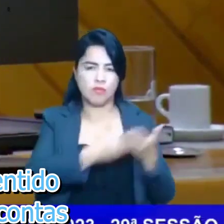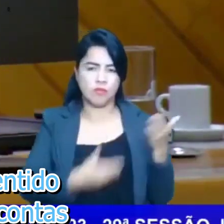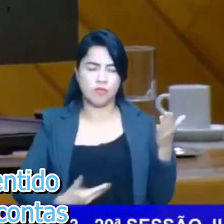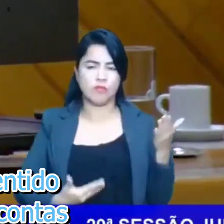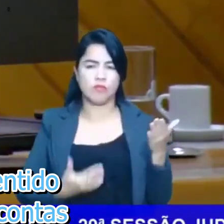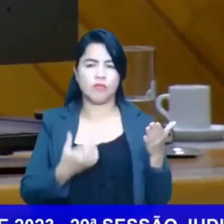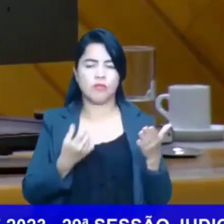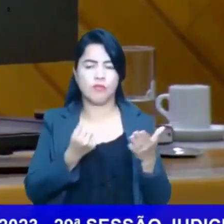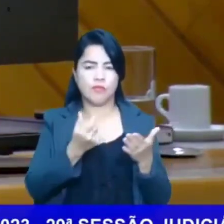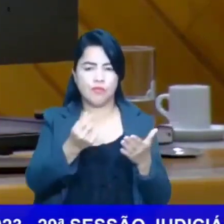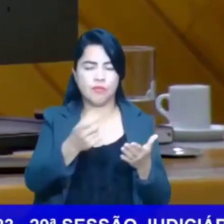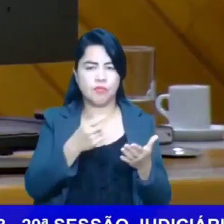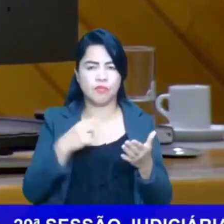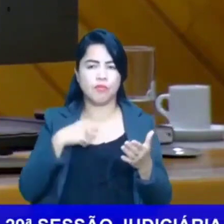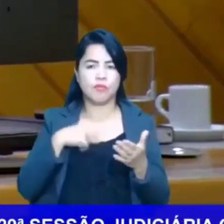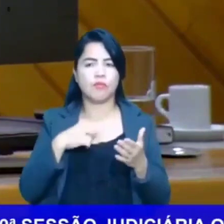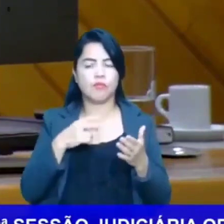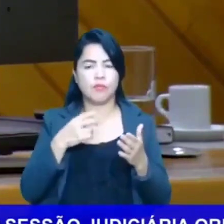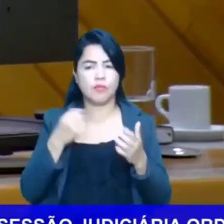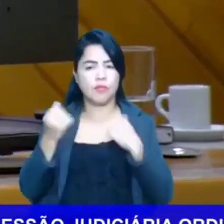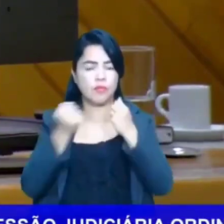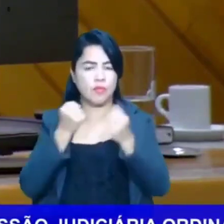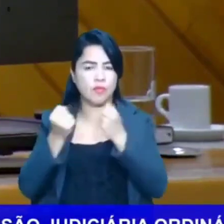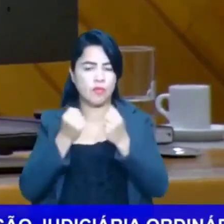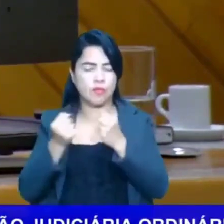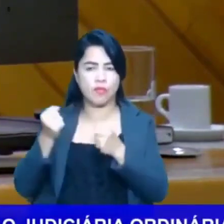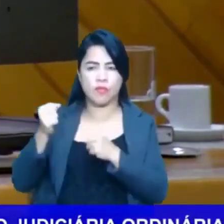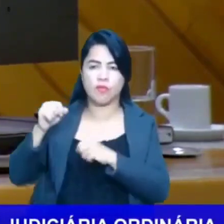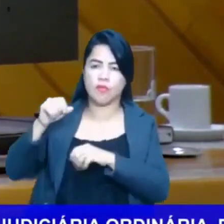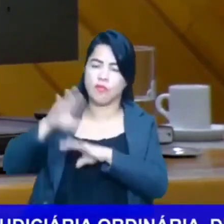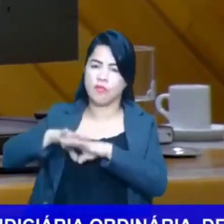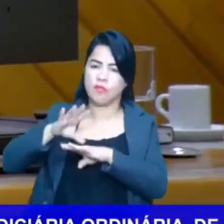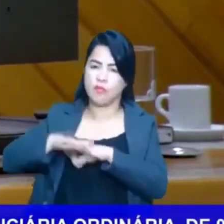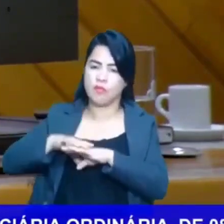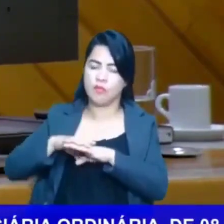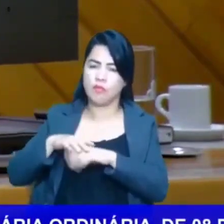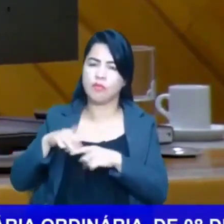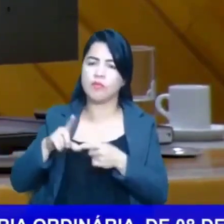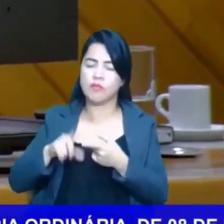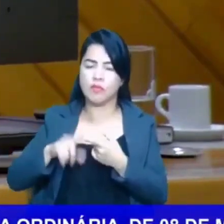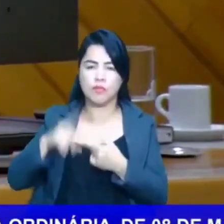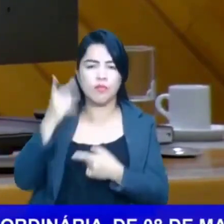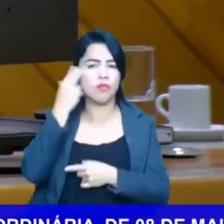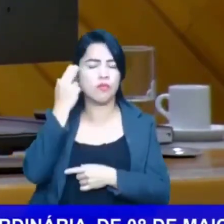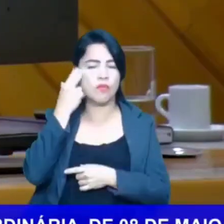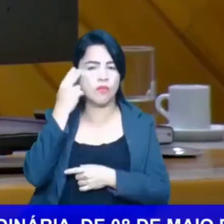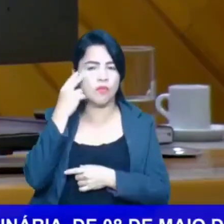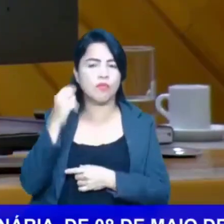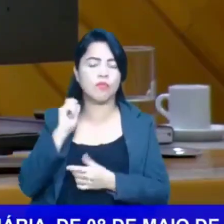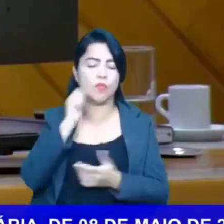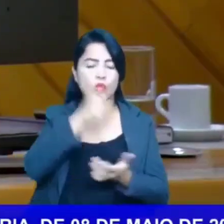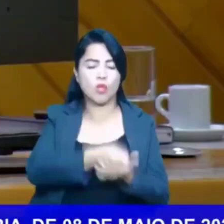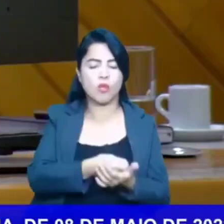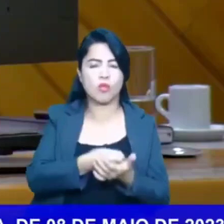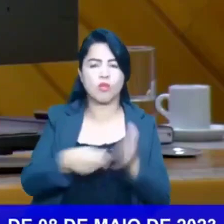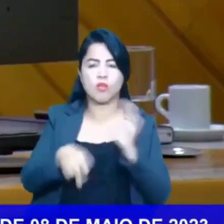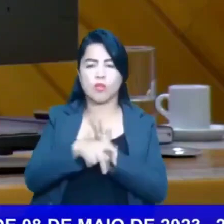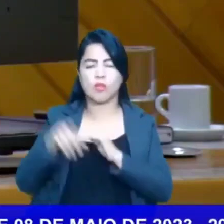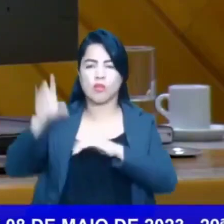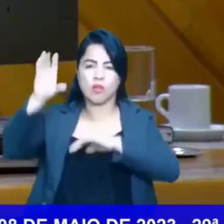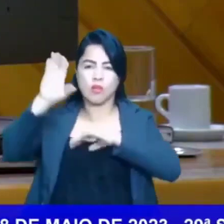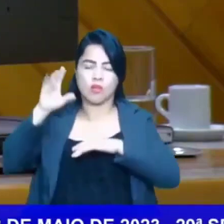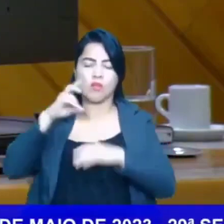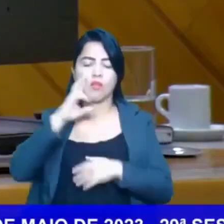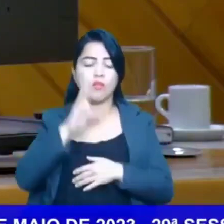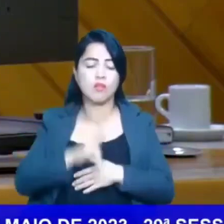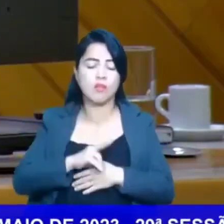contas se destina a avaliar a regularidade contábil e formal das receitas e despesas efetivadas pelo candidato e